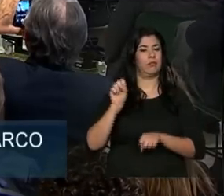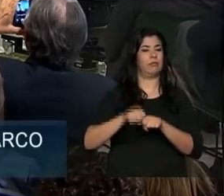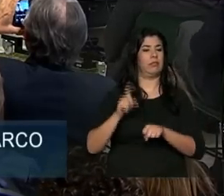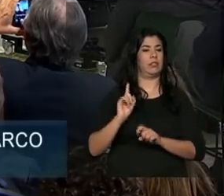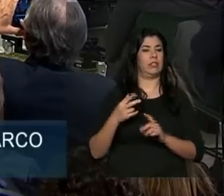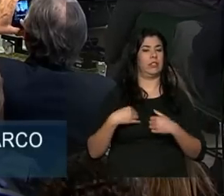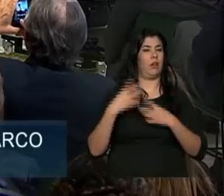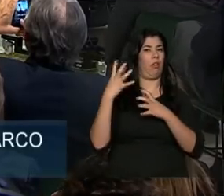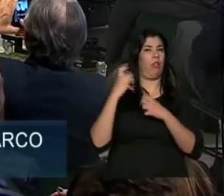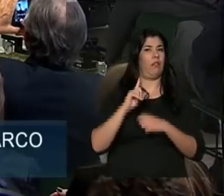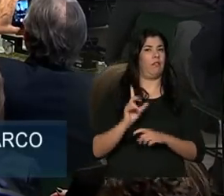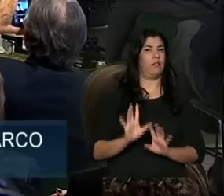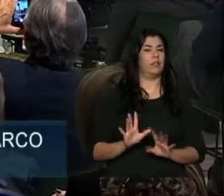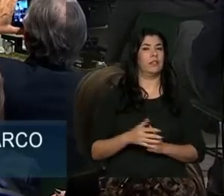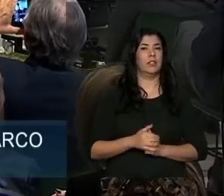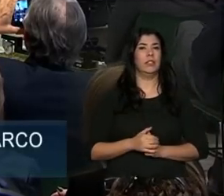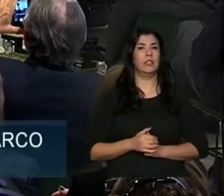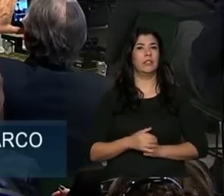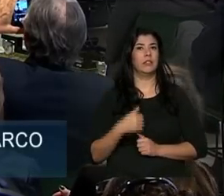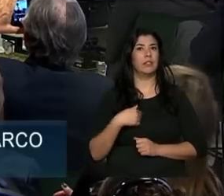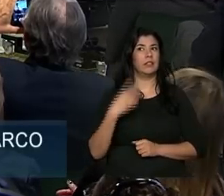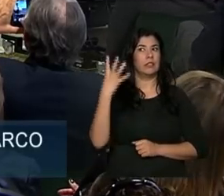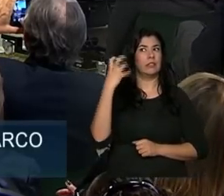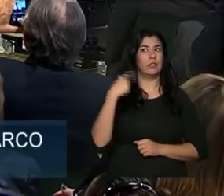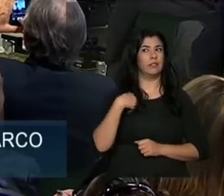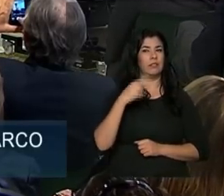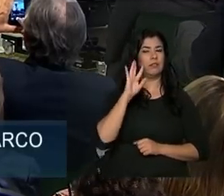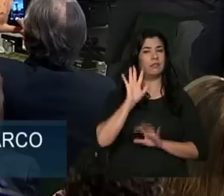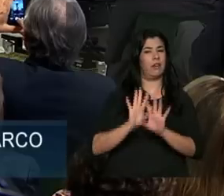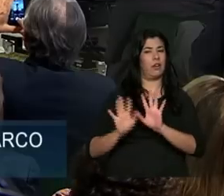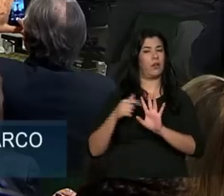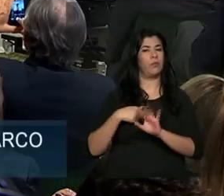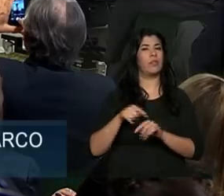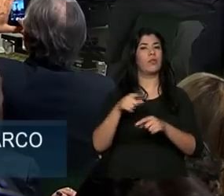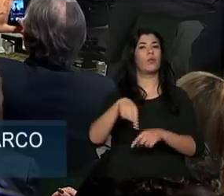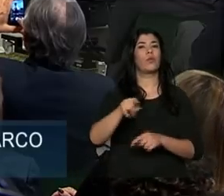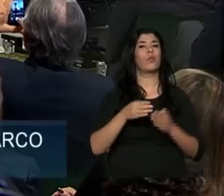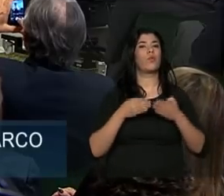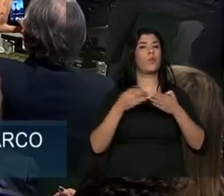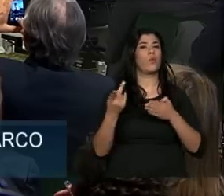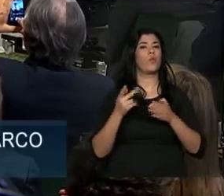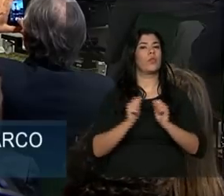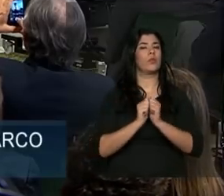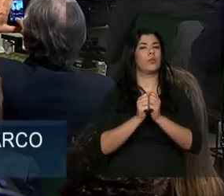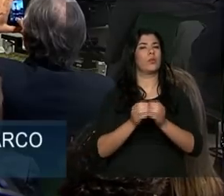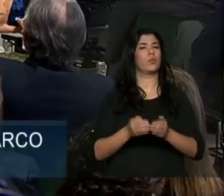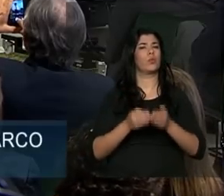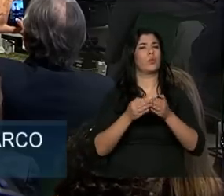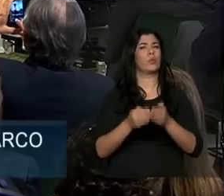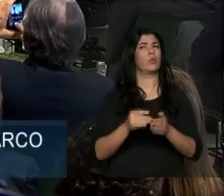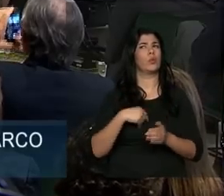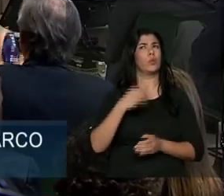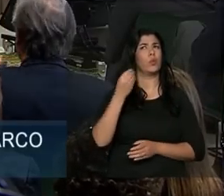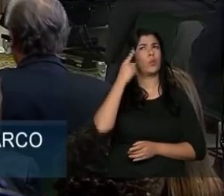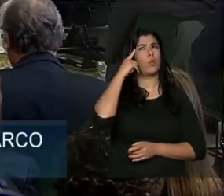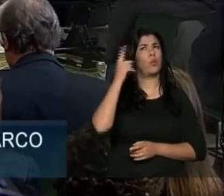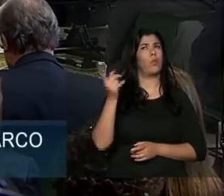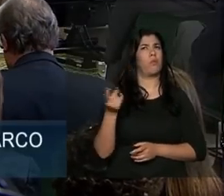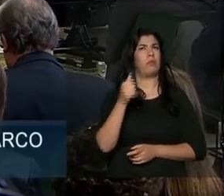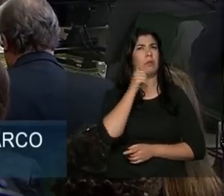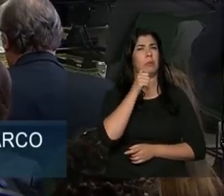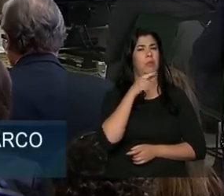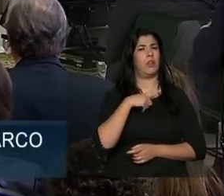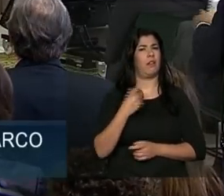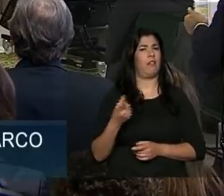A cara dela para mim, ela já vai matar daqui a pouco. Mas ela acompanhava. Falei, como é que ela tem esses detalhes todos?